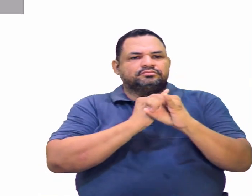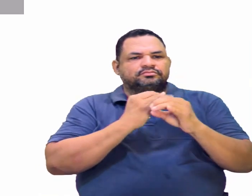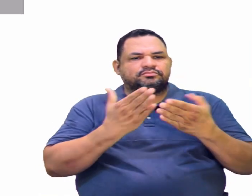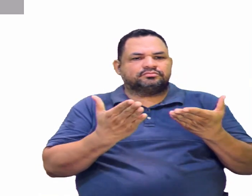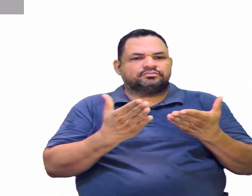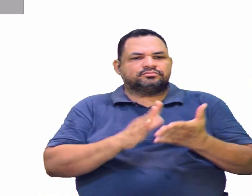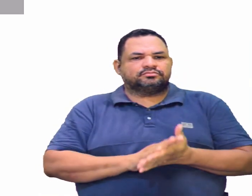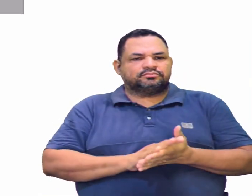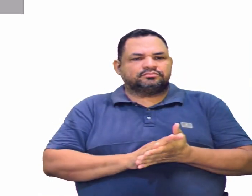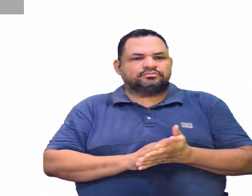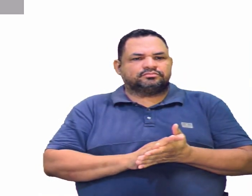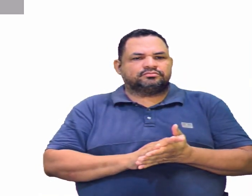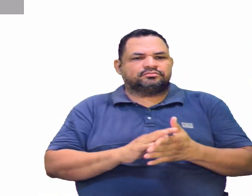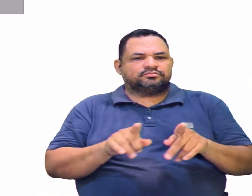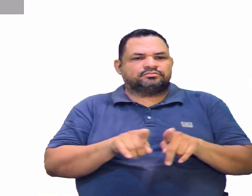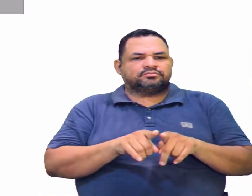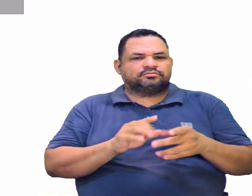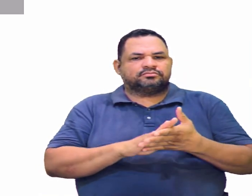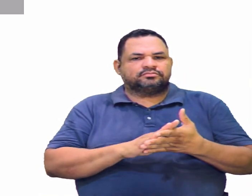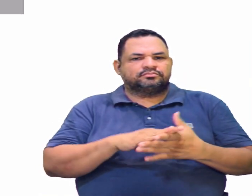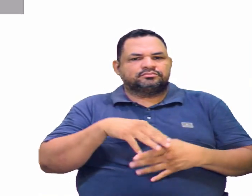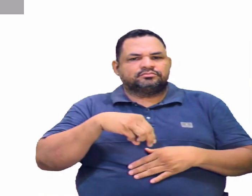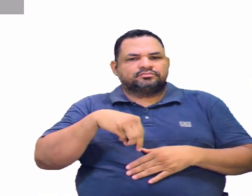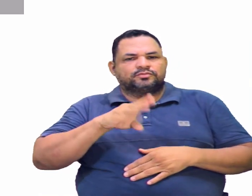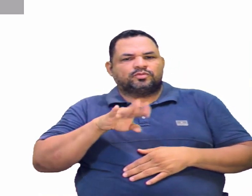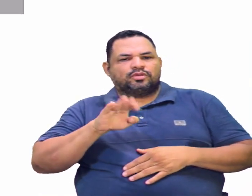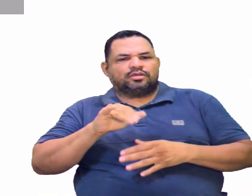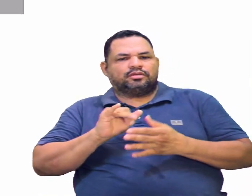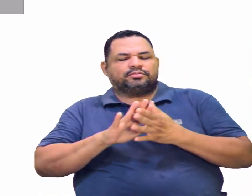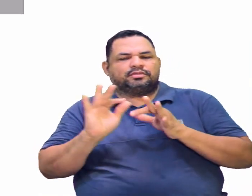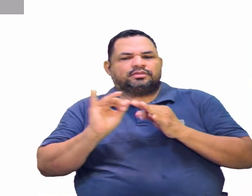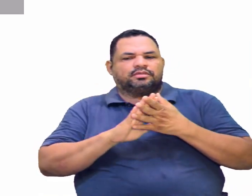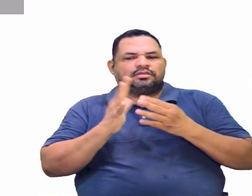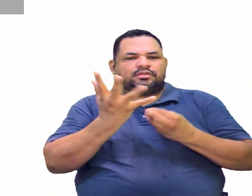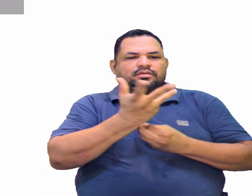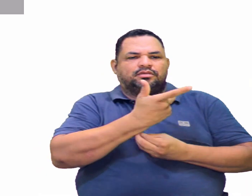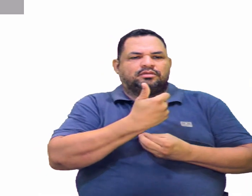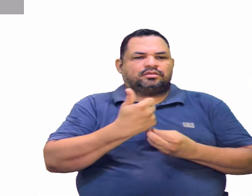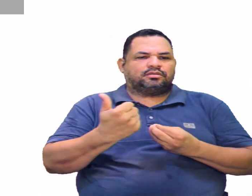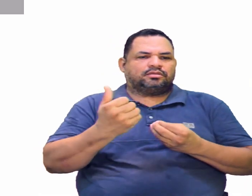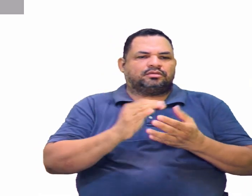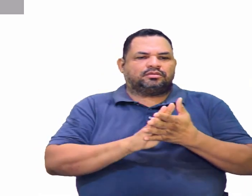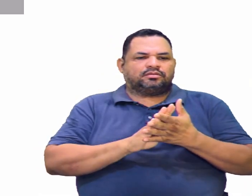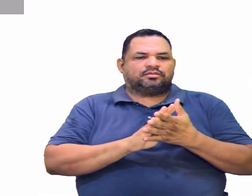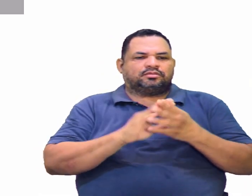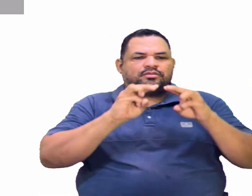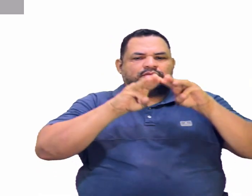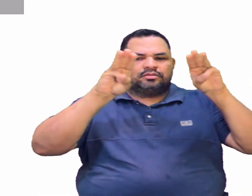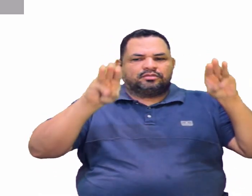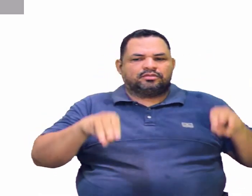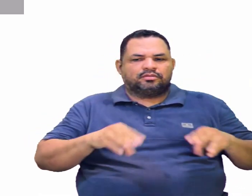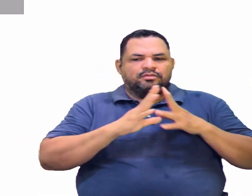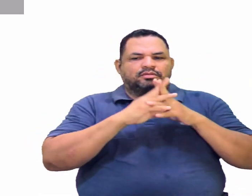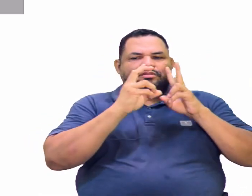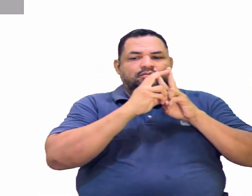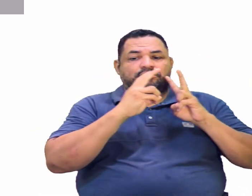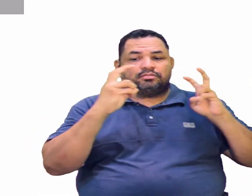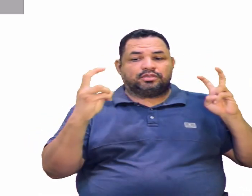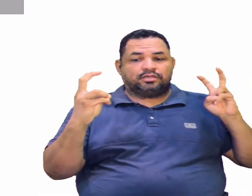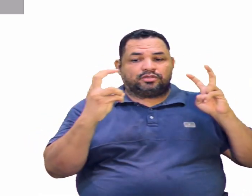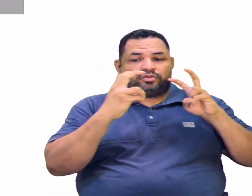e a web arte, as instalações interativas e os museus